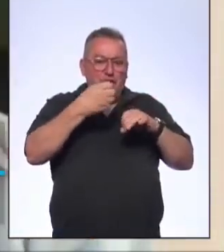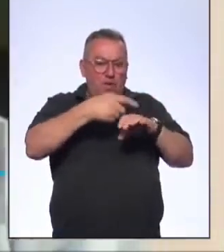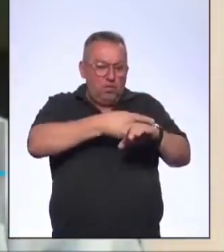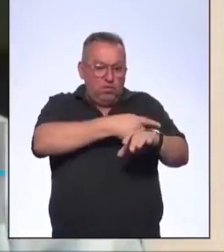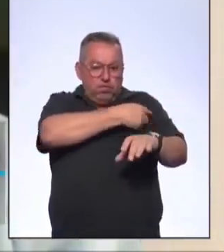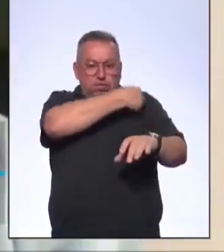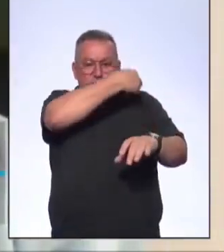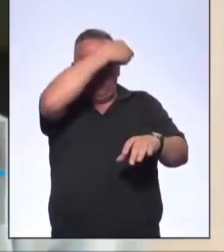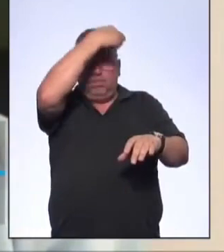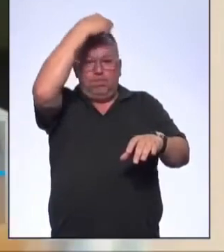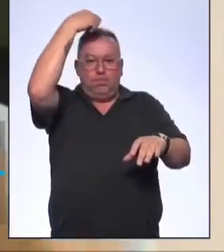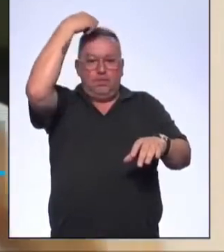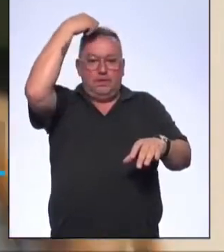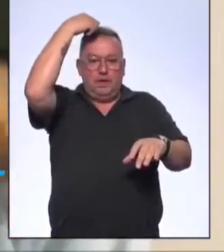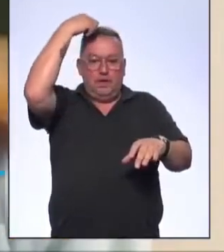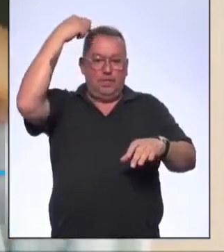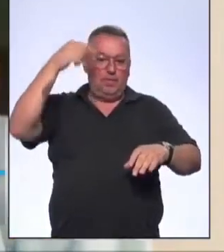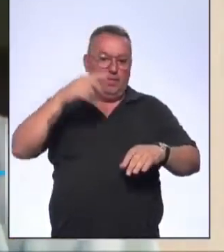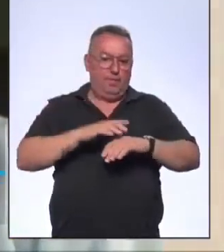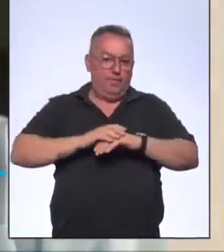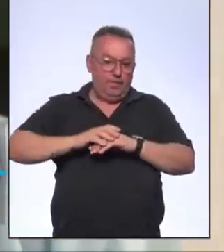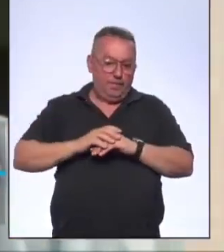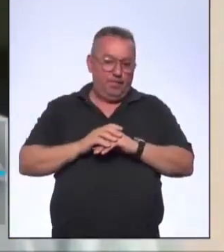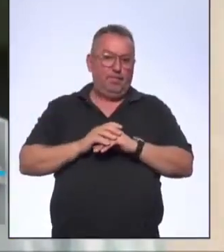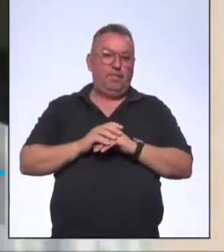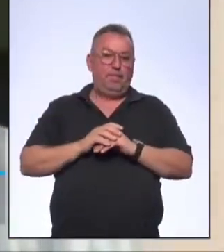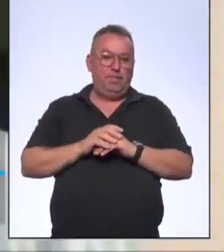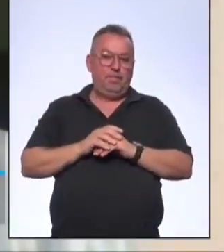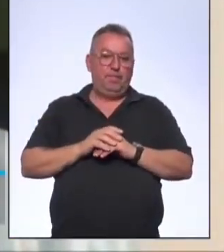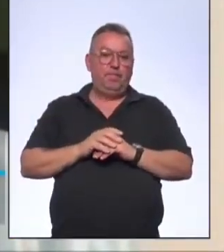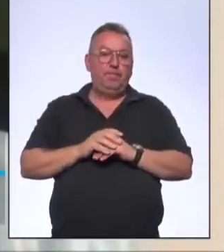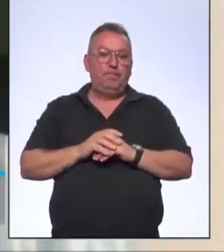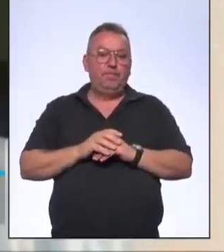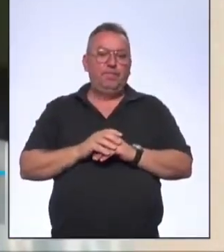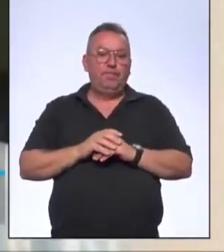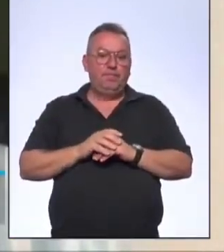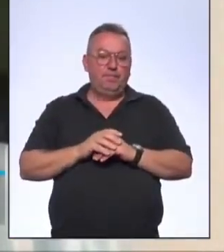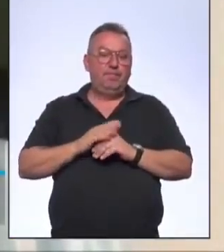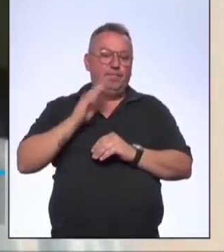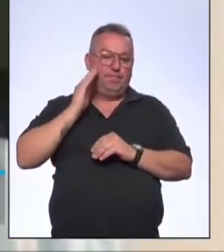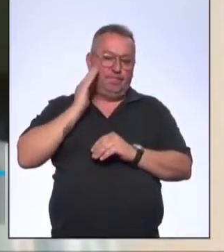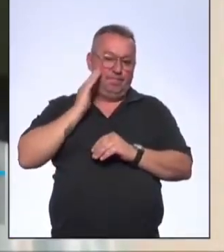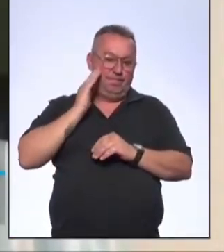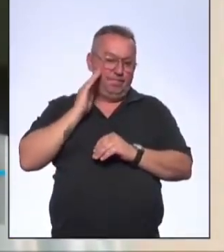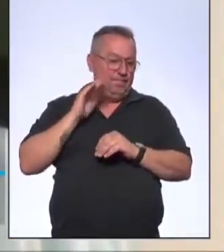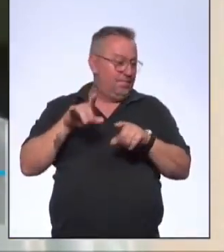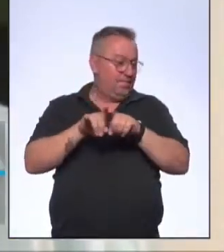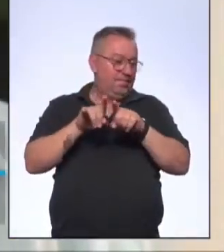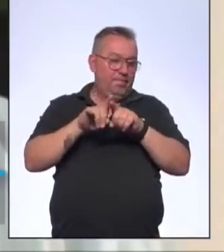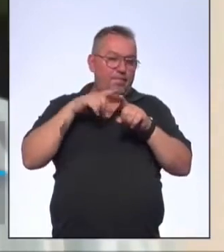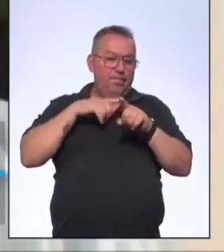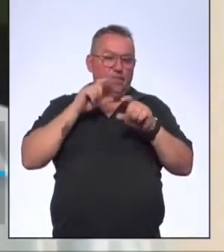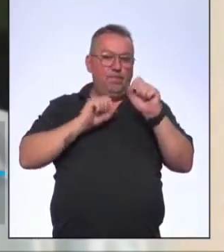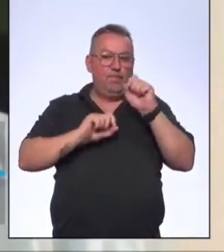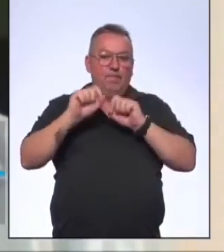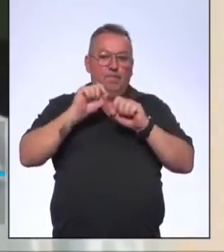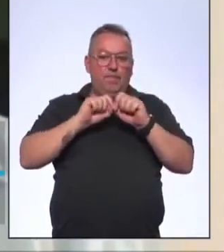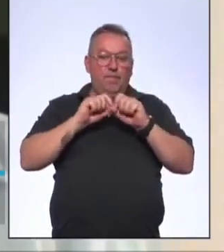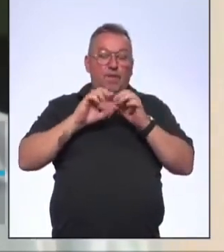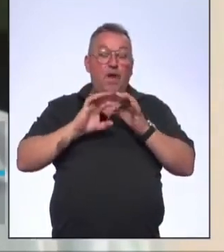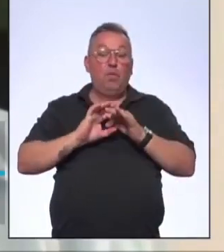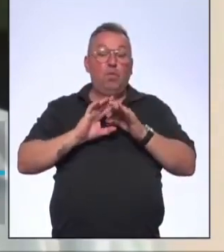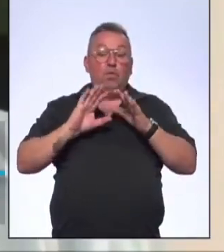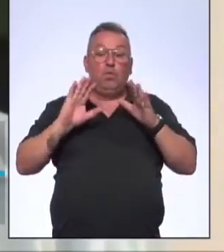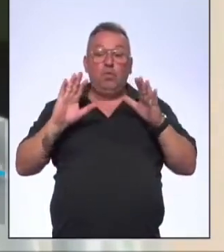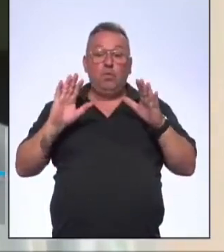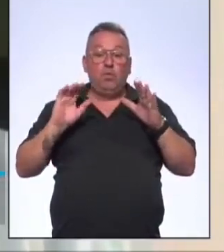informação, aqui da periferia, vai levar essa informação para o sistema nervoso central, tá bom? E eu tenho o sistema nervoso